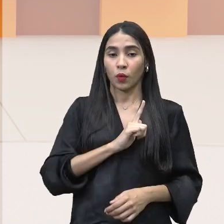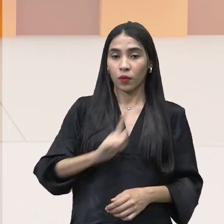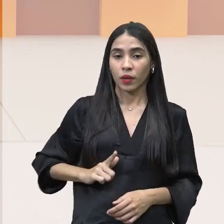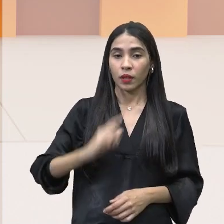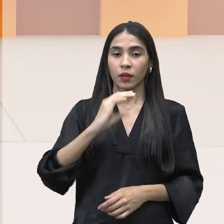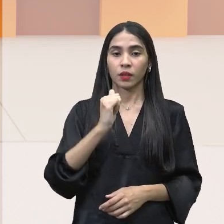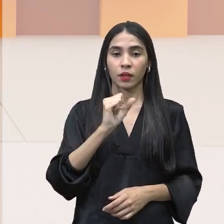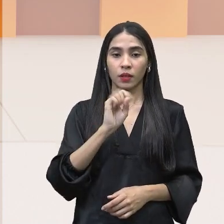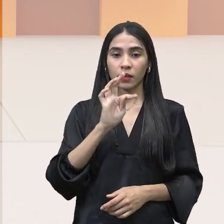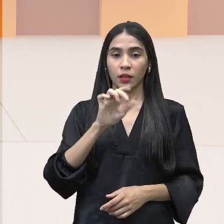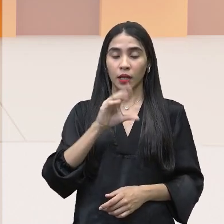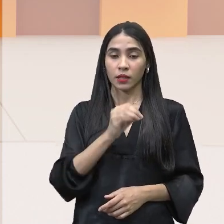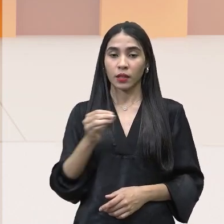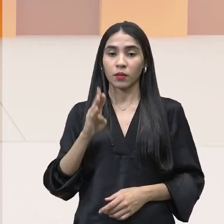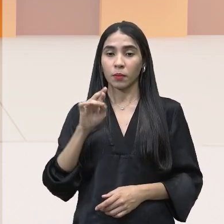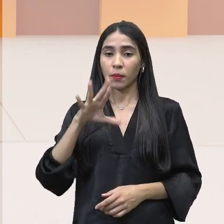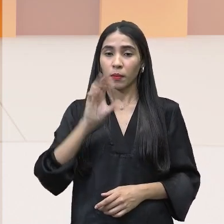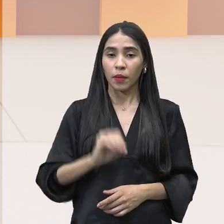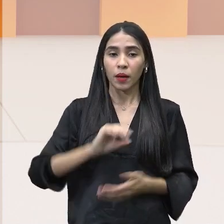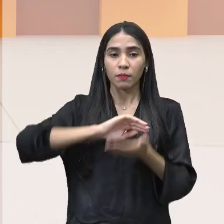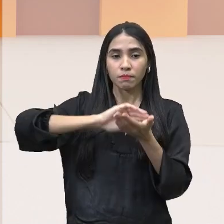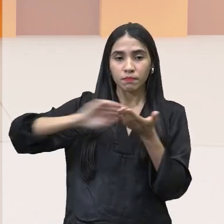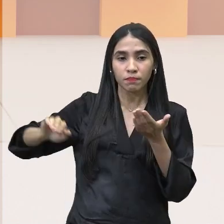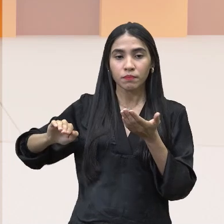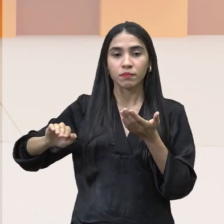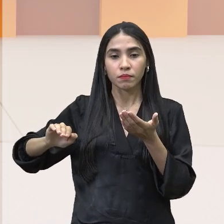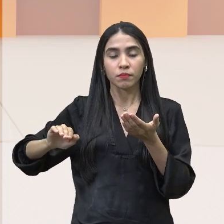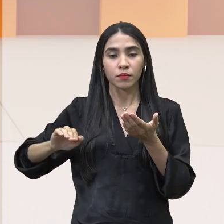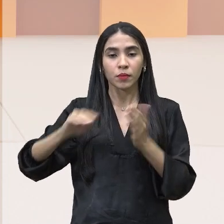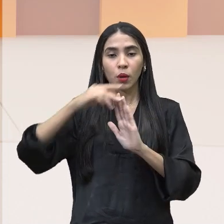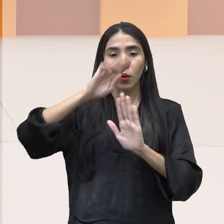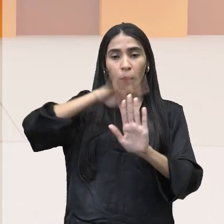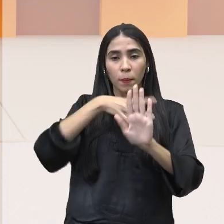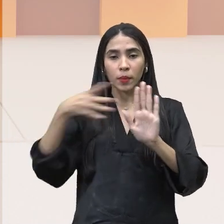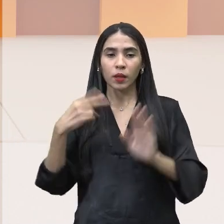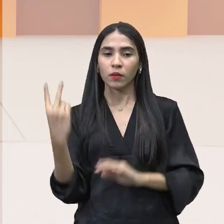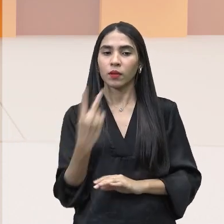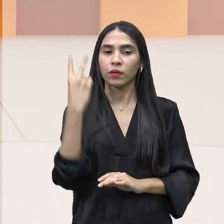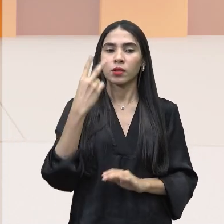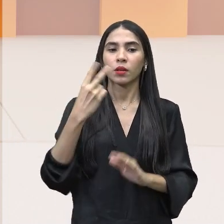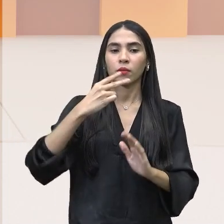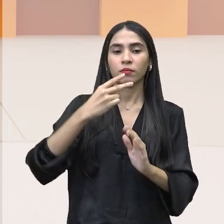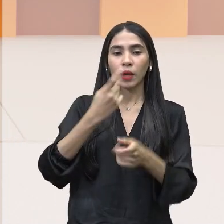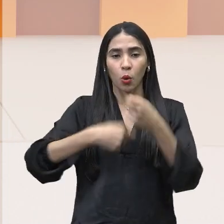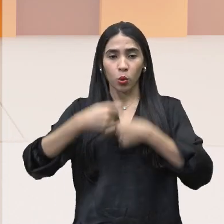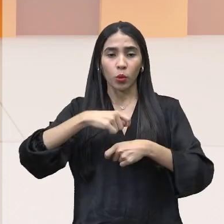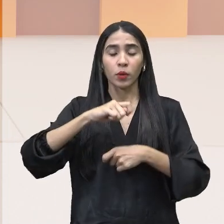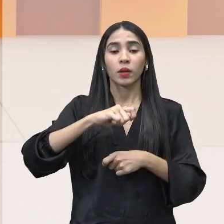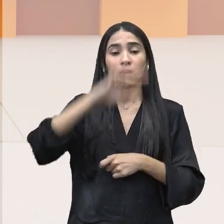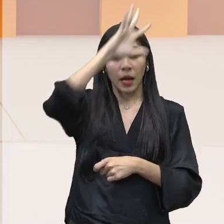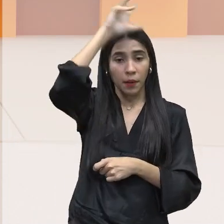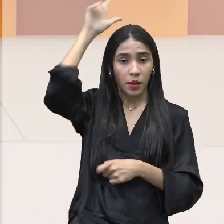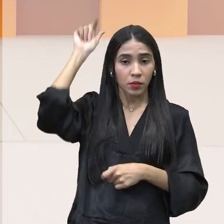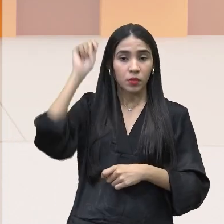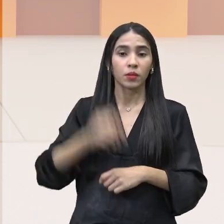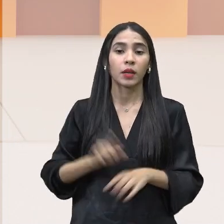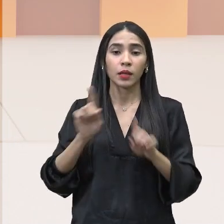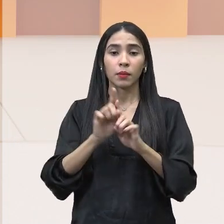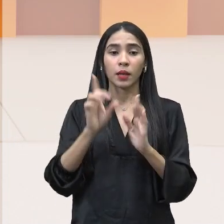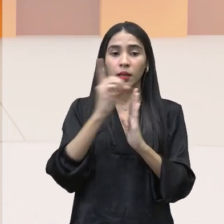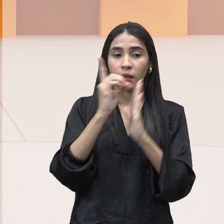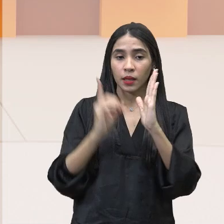governo Castelo Branco, que extinguiu a superintendência do Plano de Valorização Econômica da Amazônia e, pelo